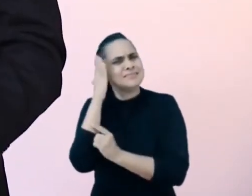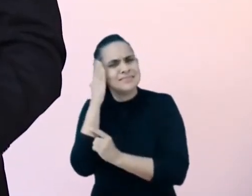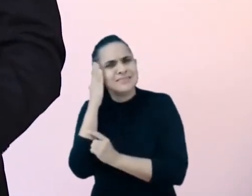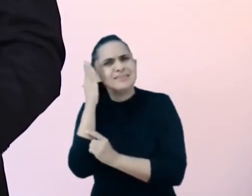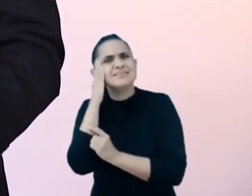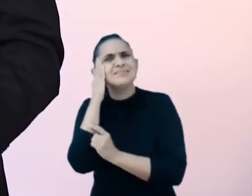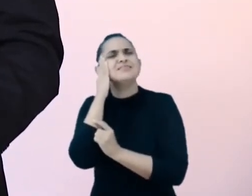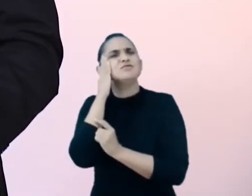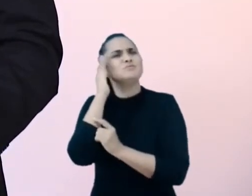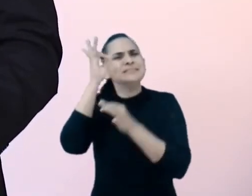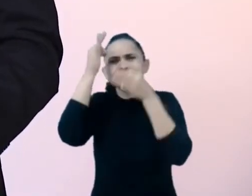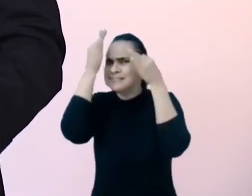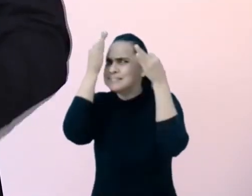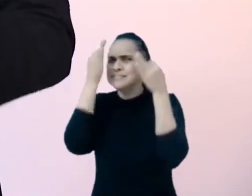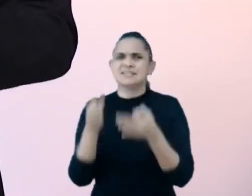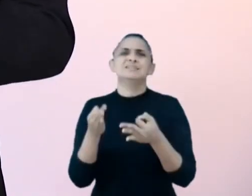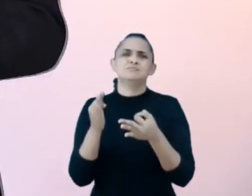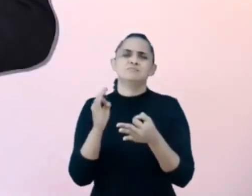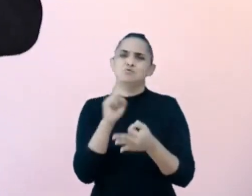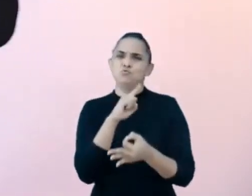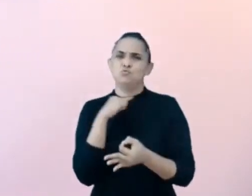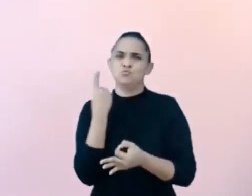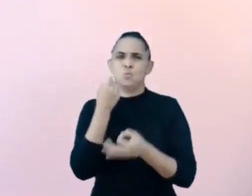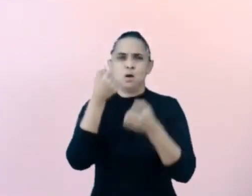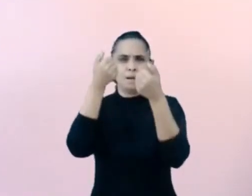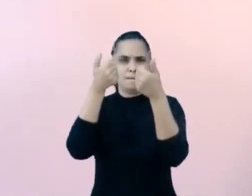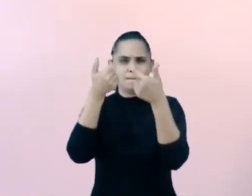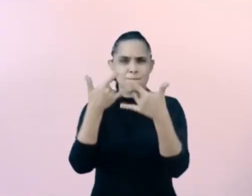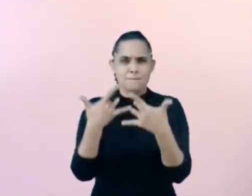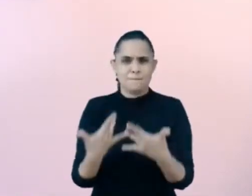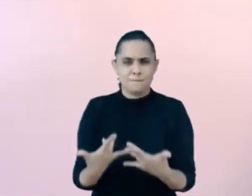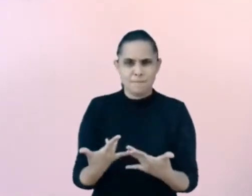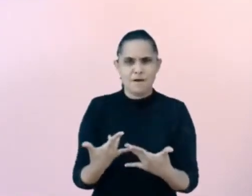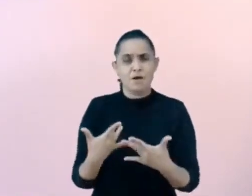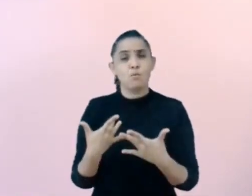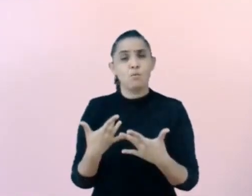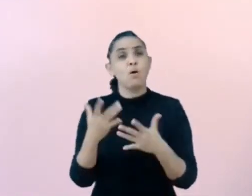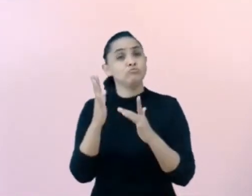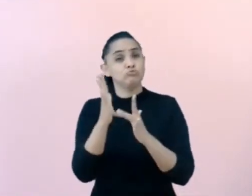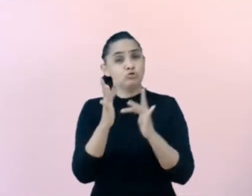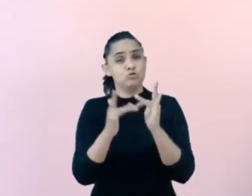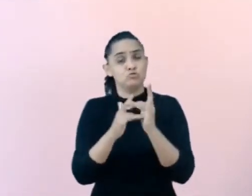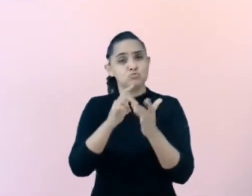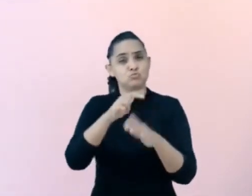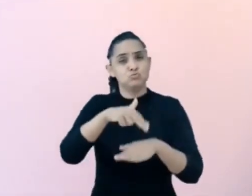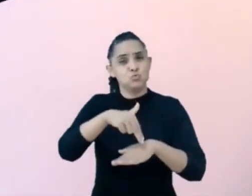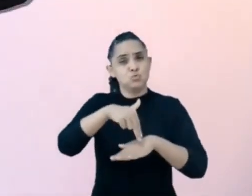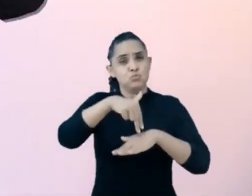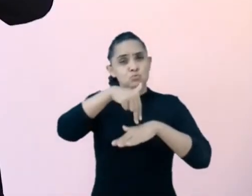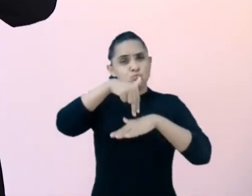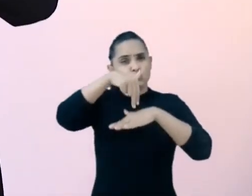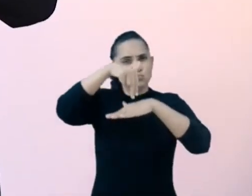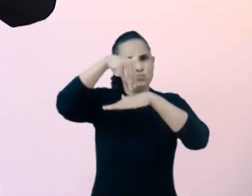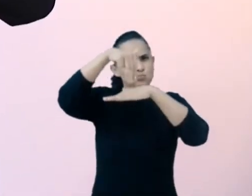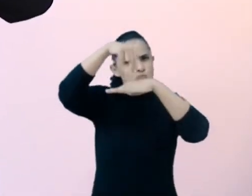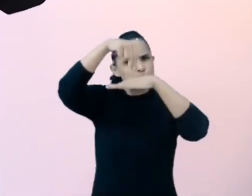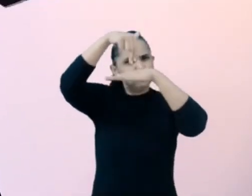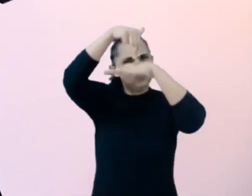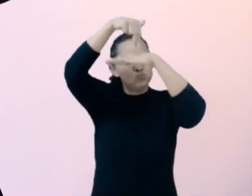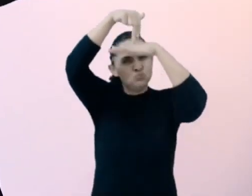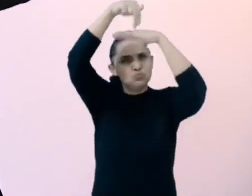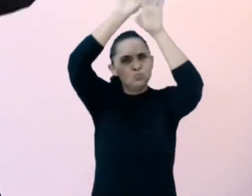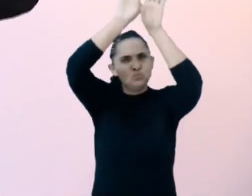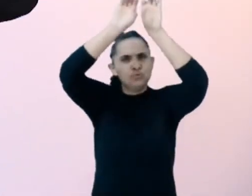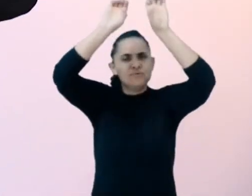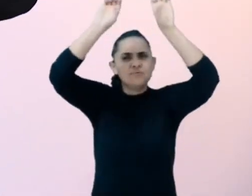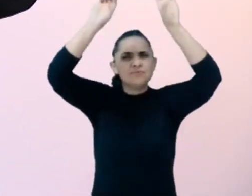estamos falando aqui. Logo depois da ascensão de Cristo, o foco da vida dos discípulos